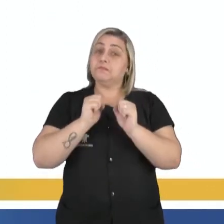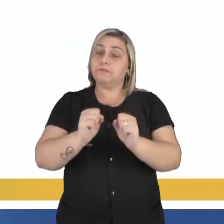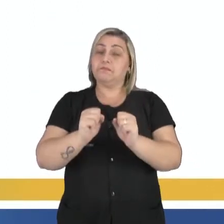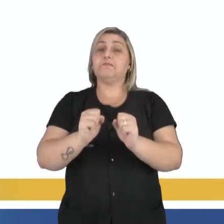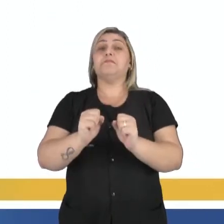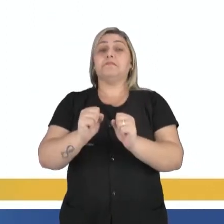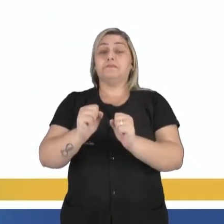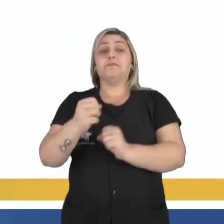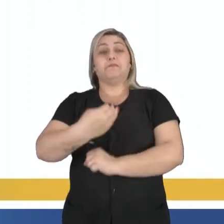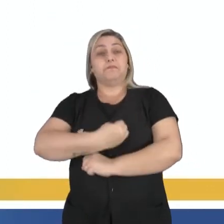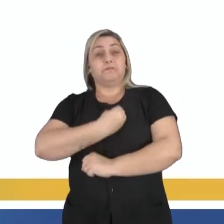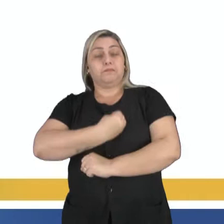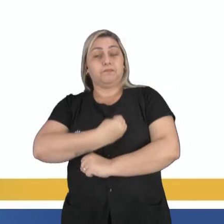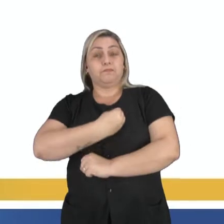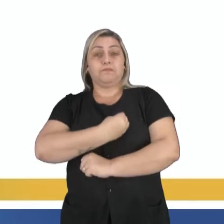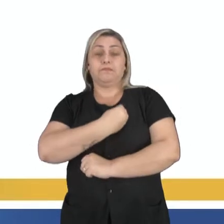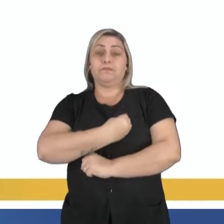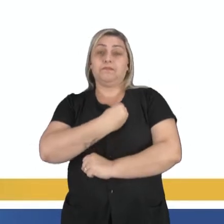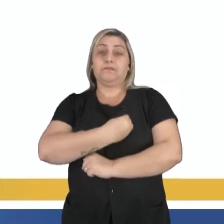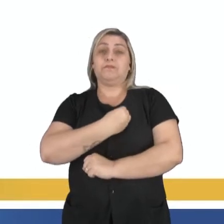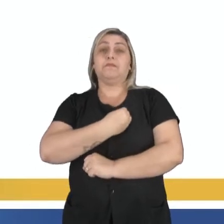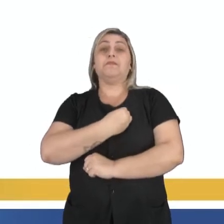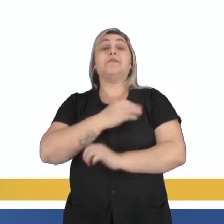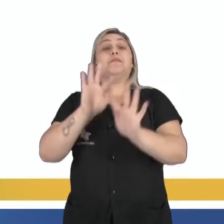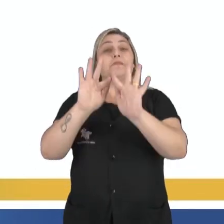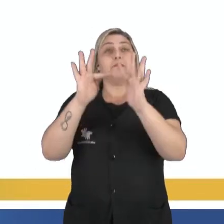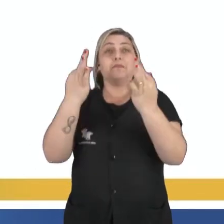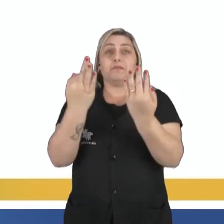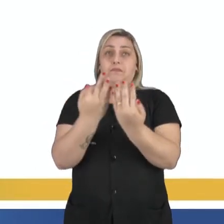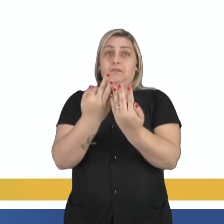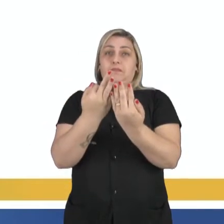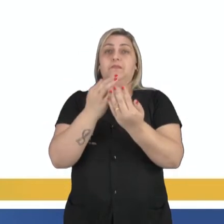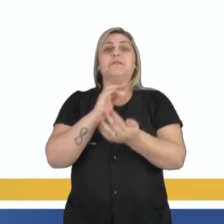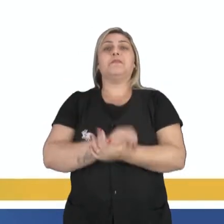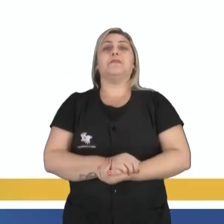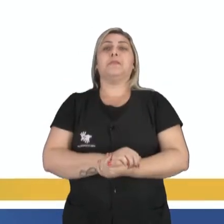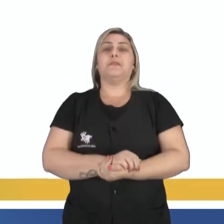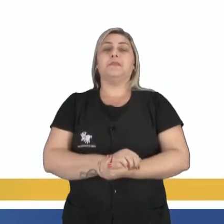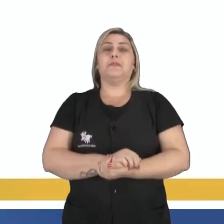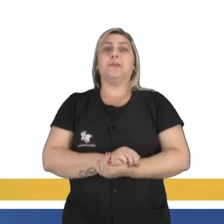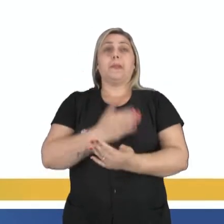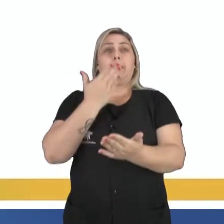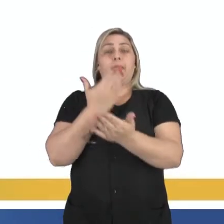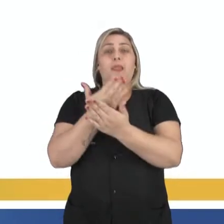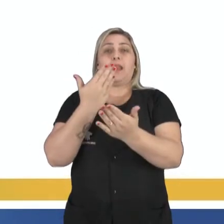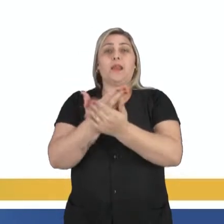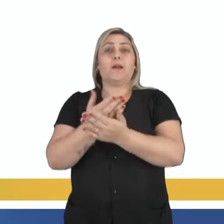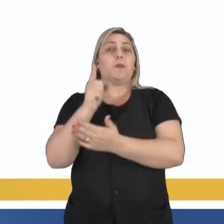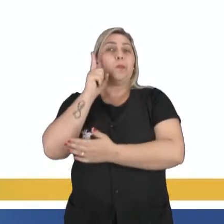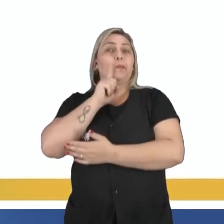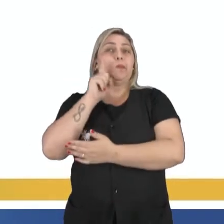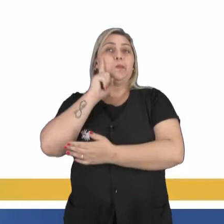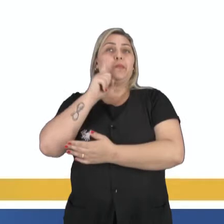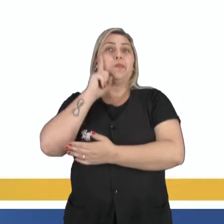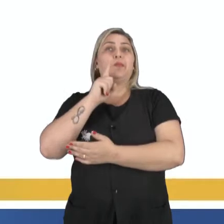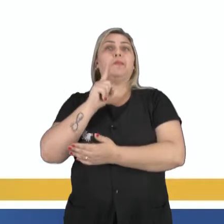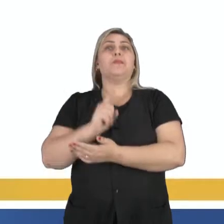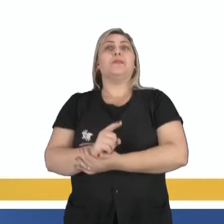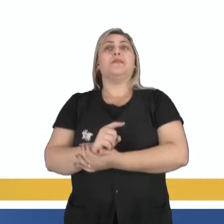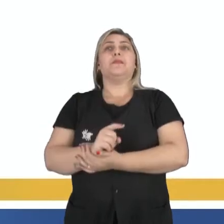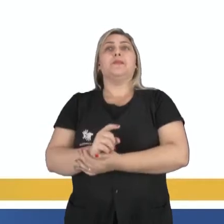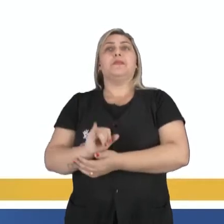ser vivenciados atualmente nas famílias. Um estudo norte-americano conduzido por